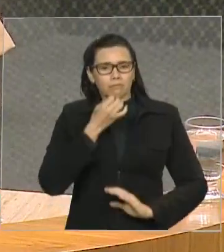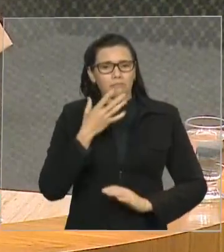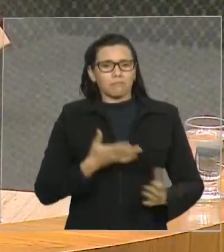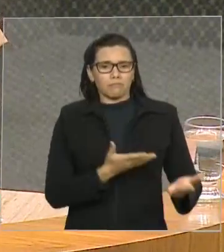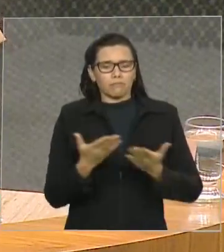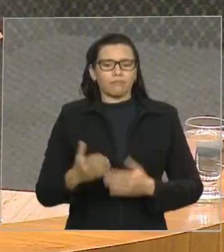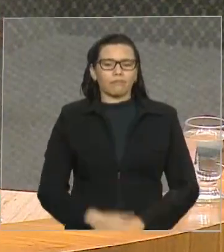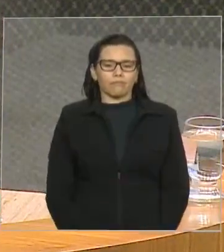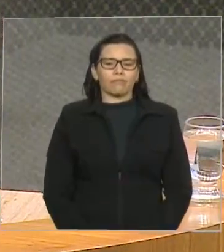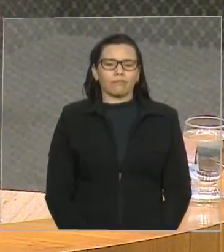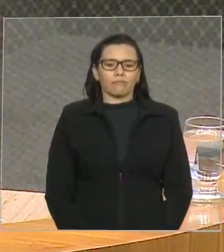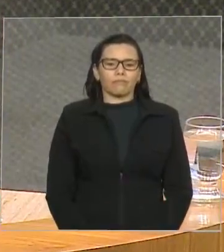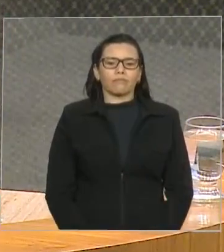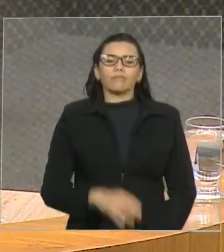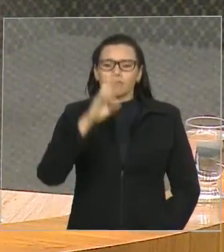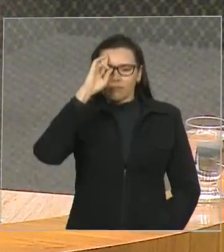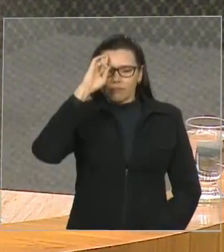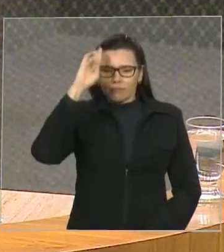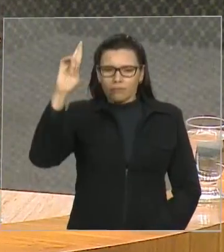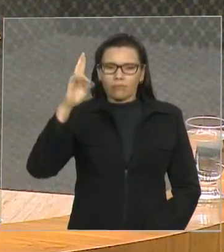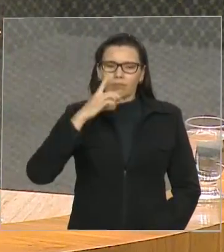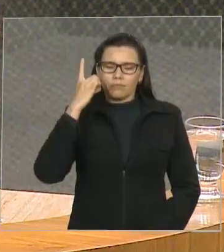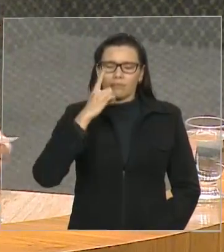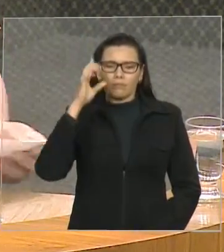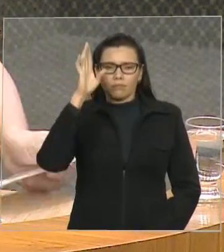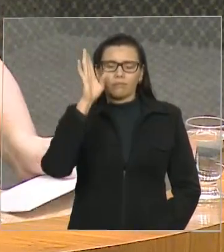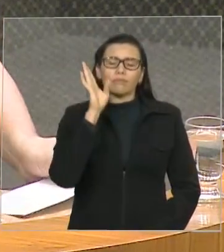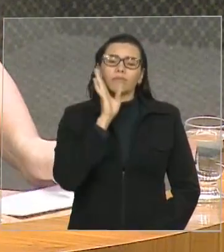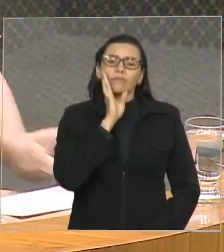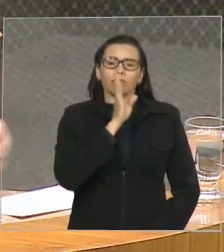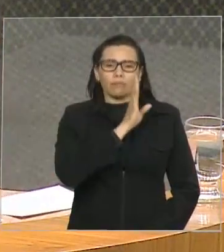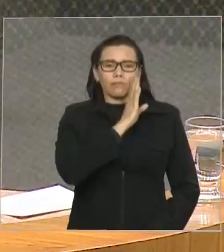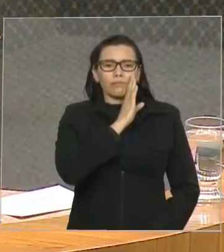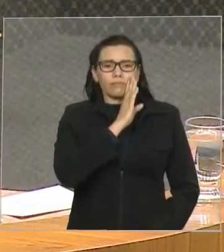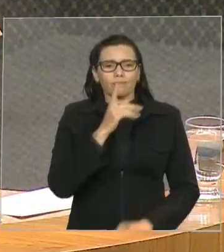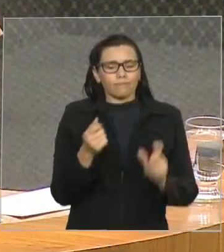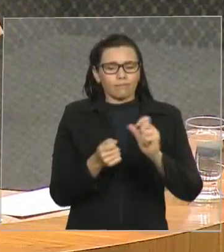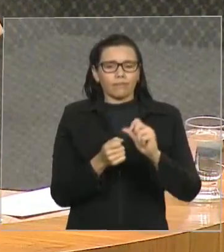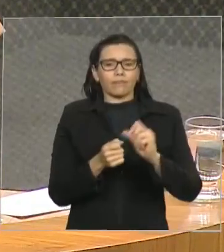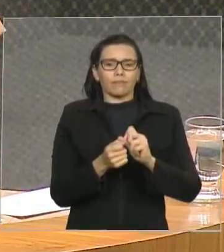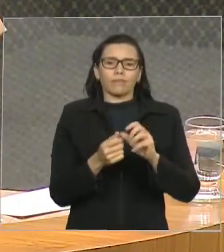Excelentíssimo senhor deputado Bira do Pindaré, autor do requerimento,